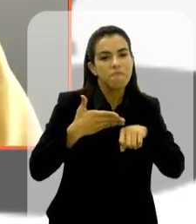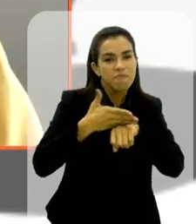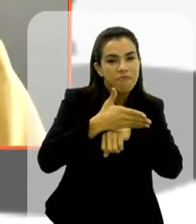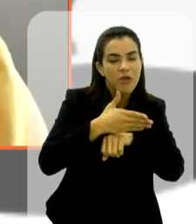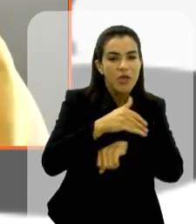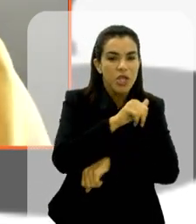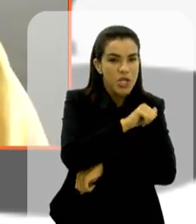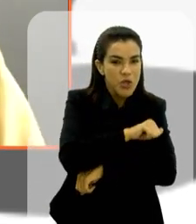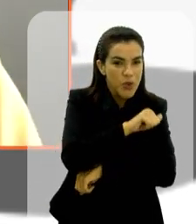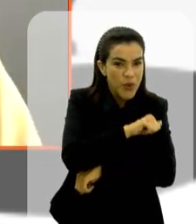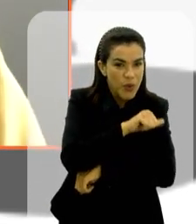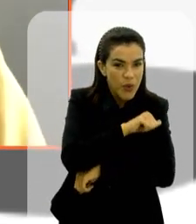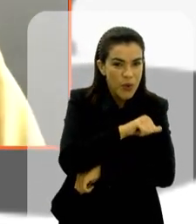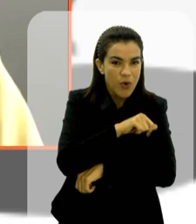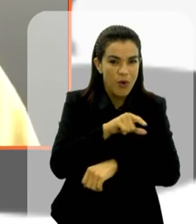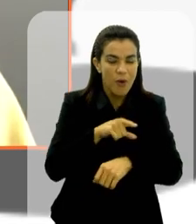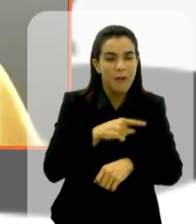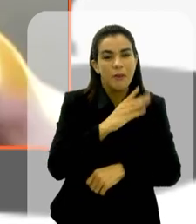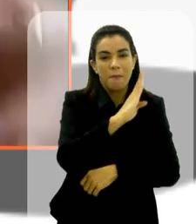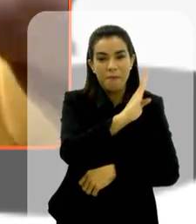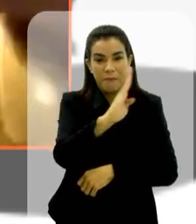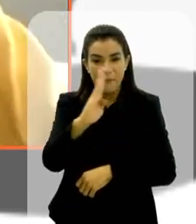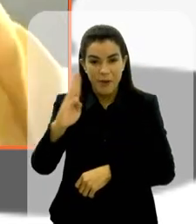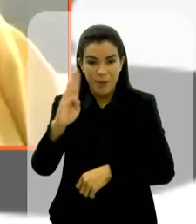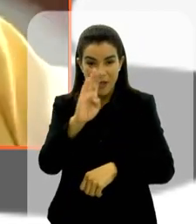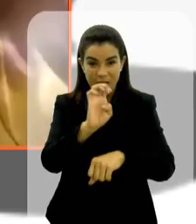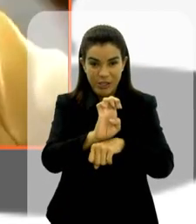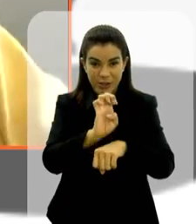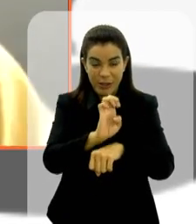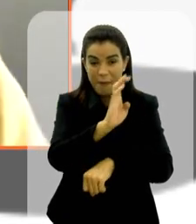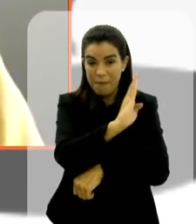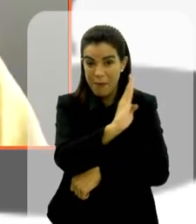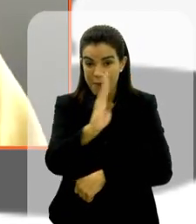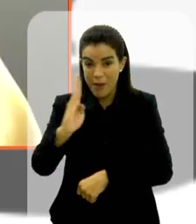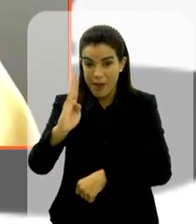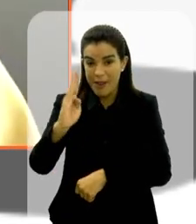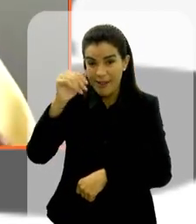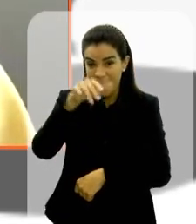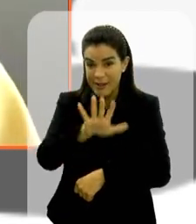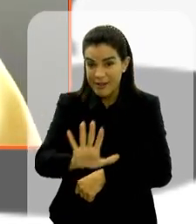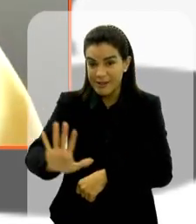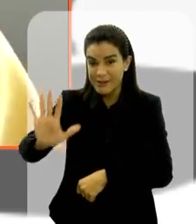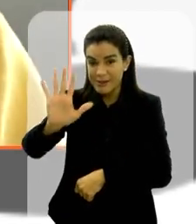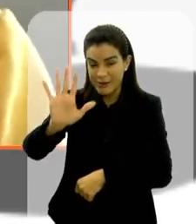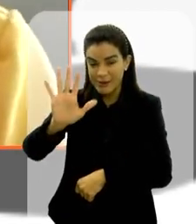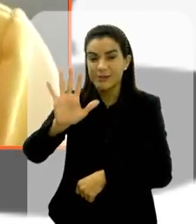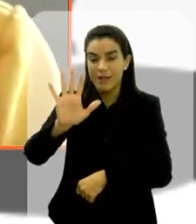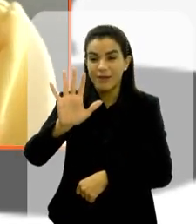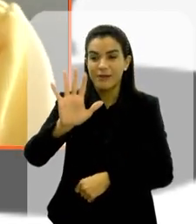publiquei, estive na Biblioteca Estadual, na Biblioteca Nacional,